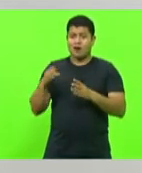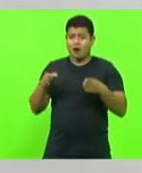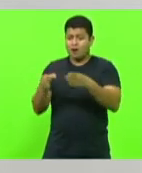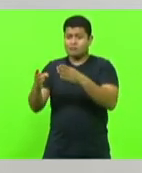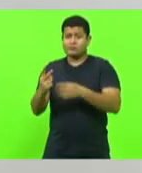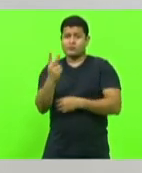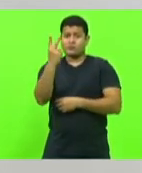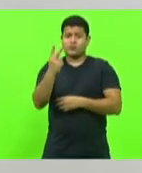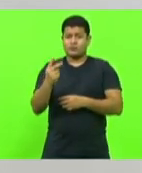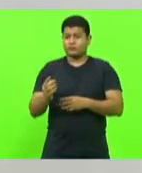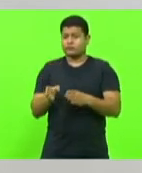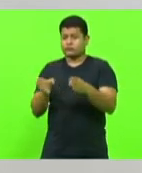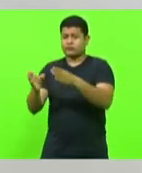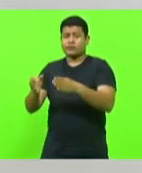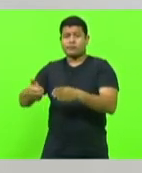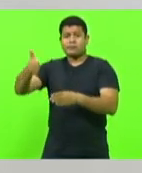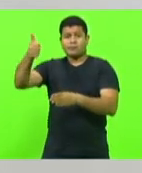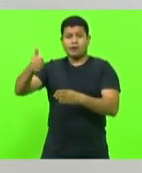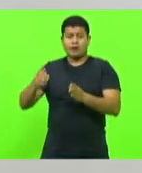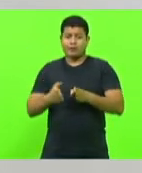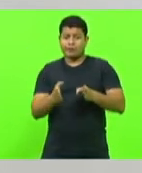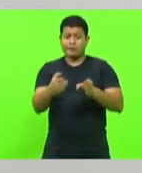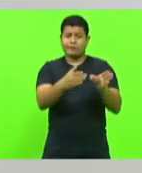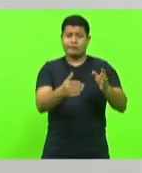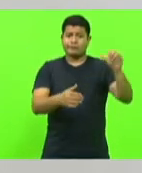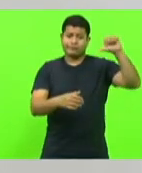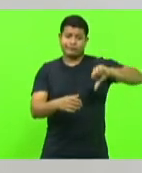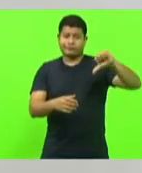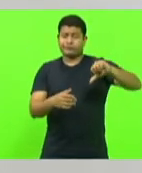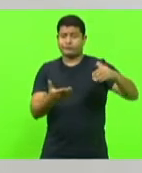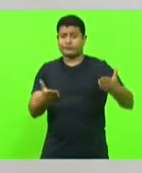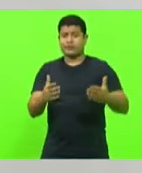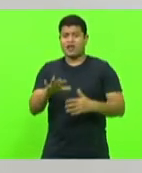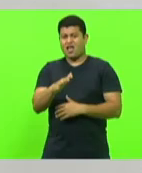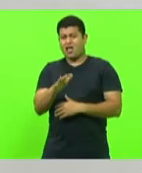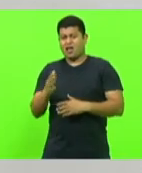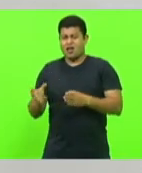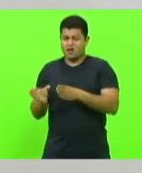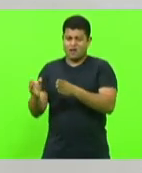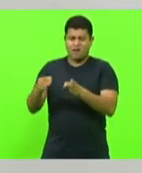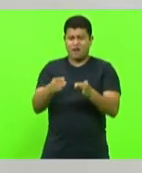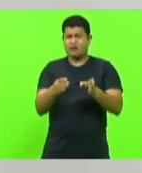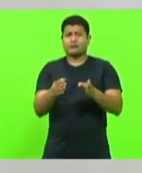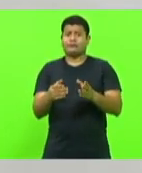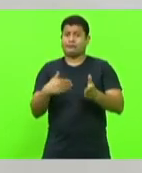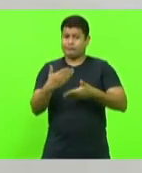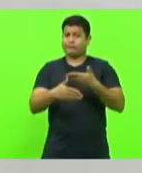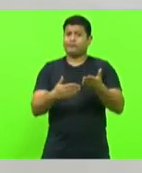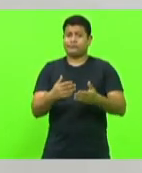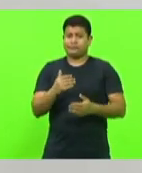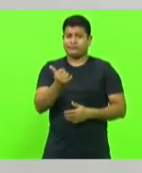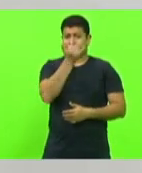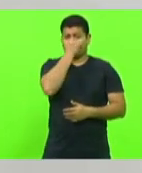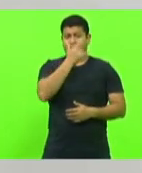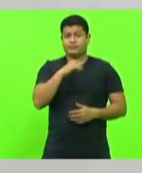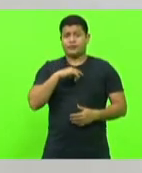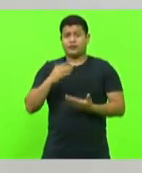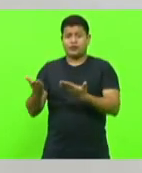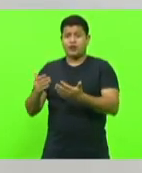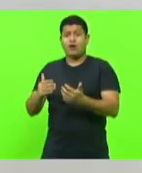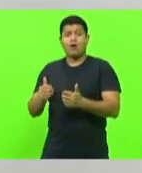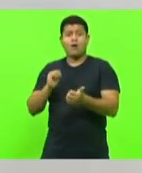menos não existe, e a pessoa que optar pelo mais ou menos, ele está indo para o caminho do mal. E o esporte, ele dá essa oportunidade.